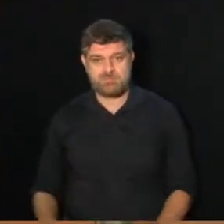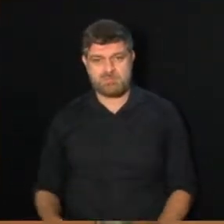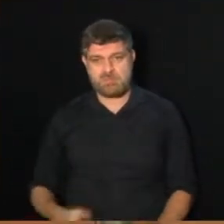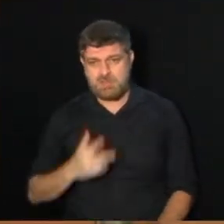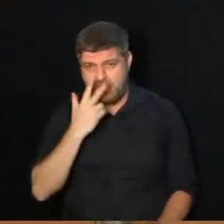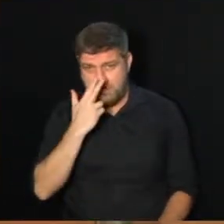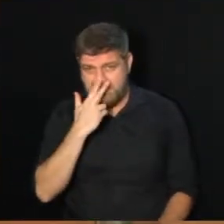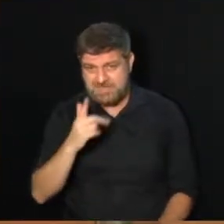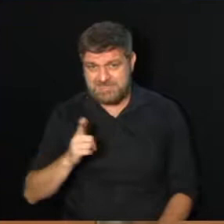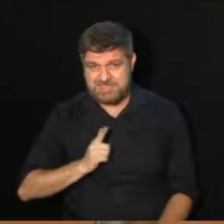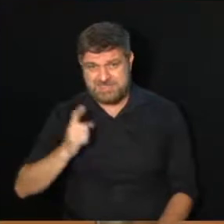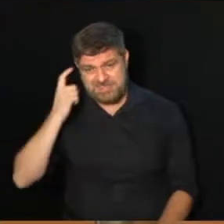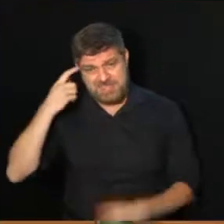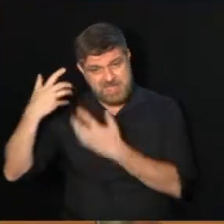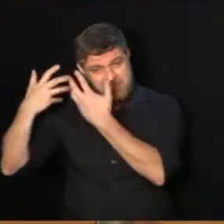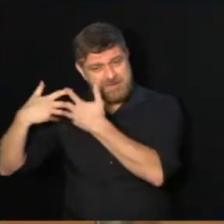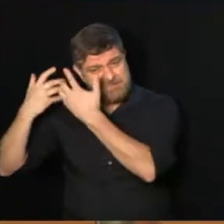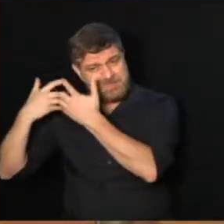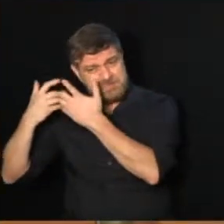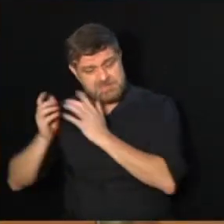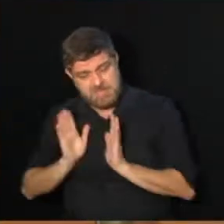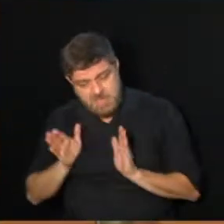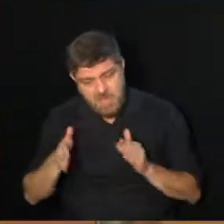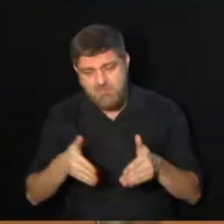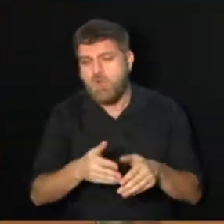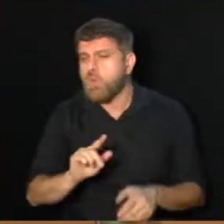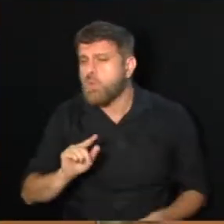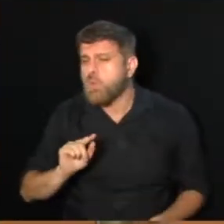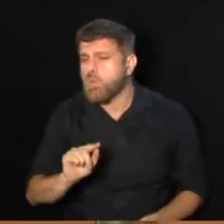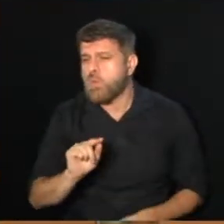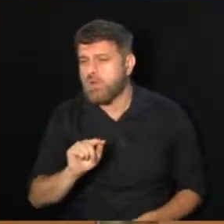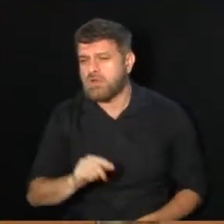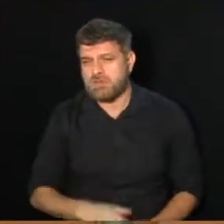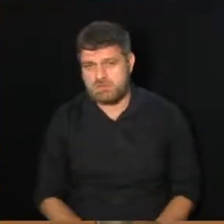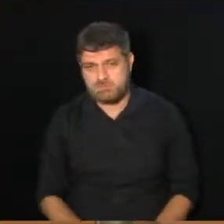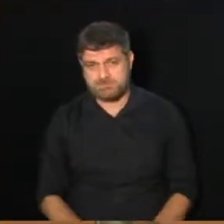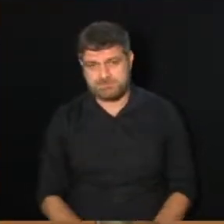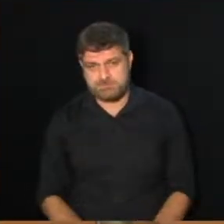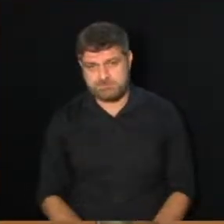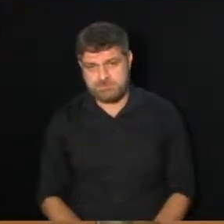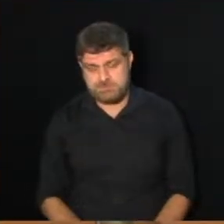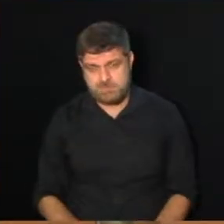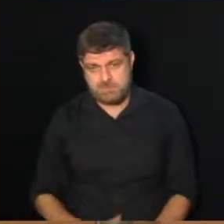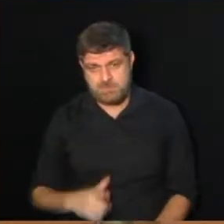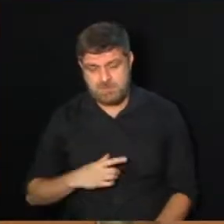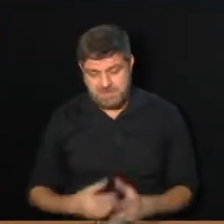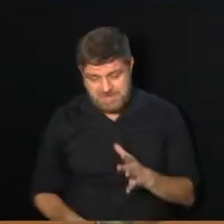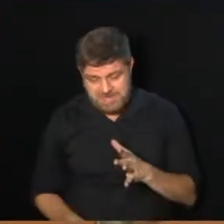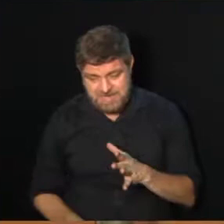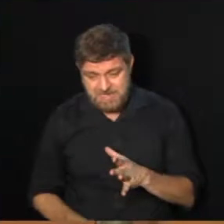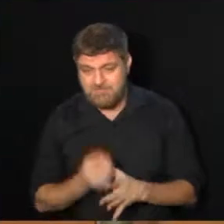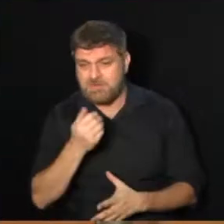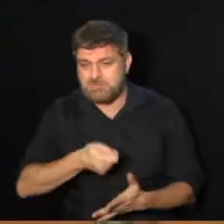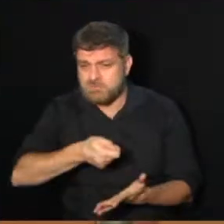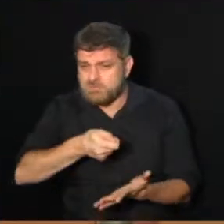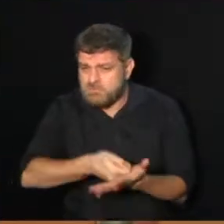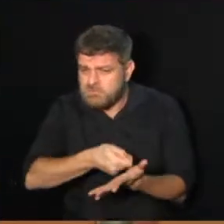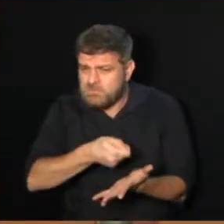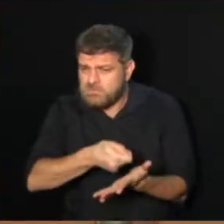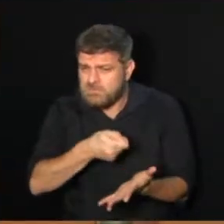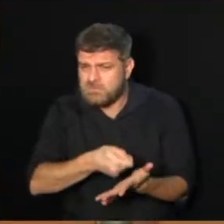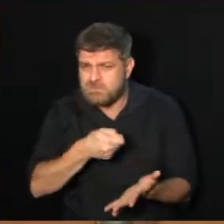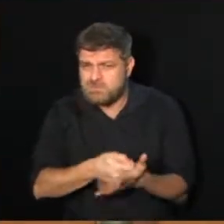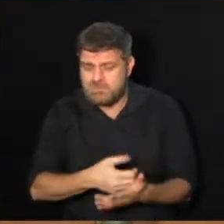que existe um espaço para se pensar nesse sentido, em que ficasse estabelecido de maneira mais